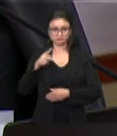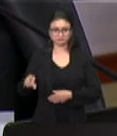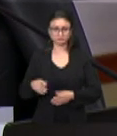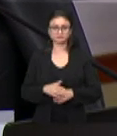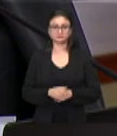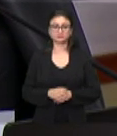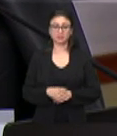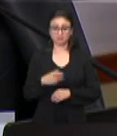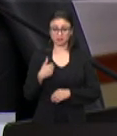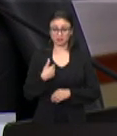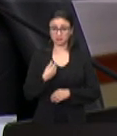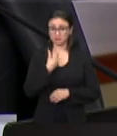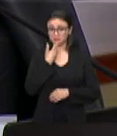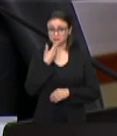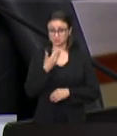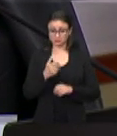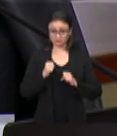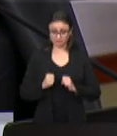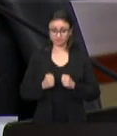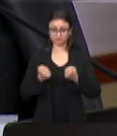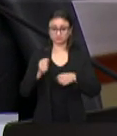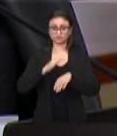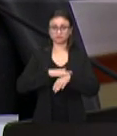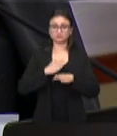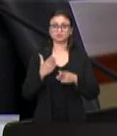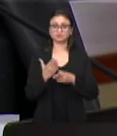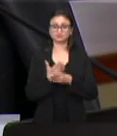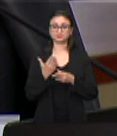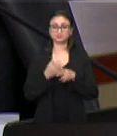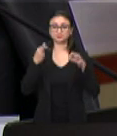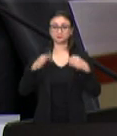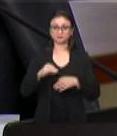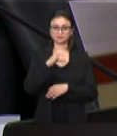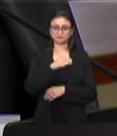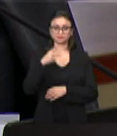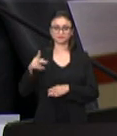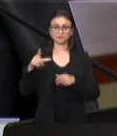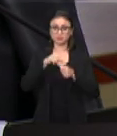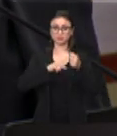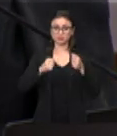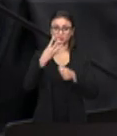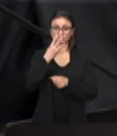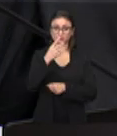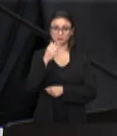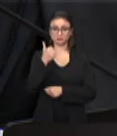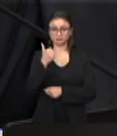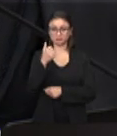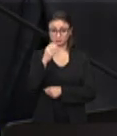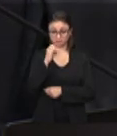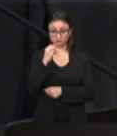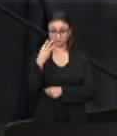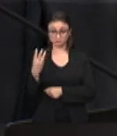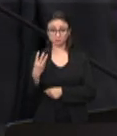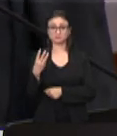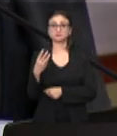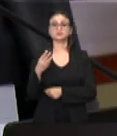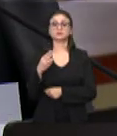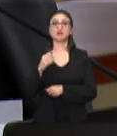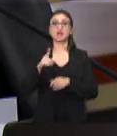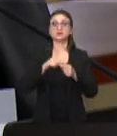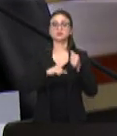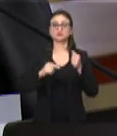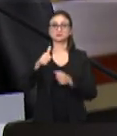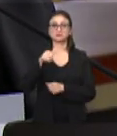Havendo pedido expresso da defesa no momento processual adequado, CPP, artigo 403 e lei 8.038, artigo